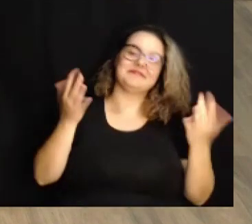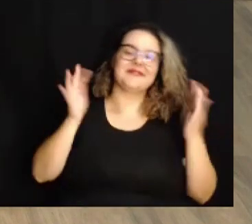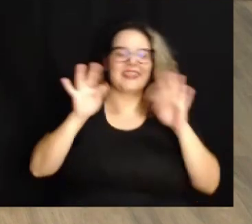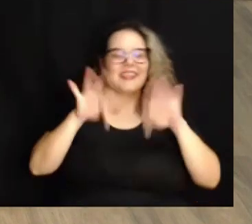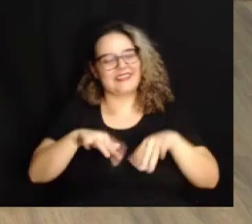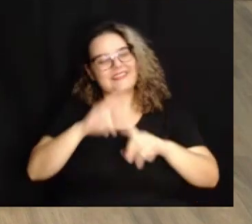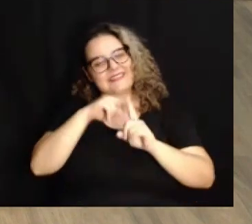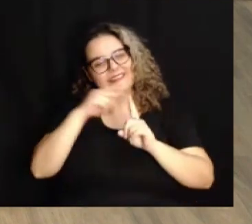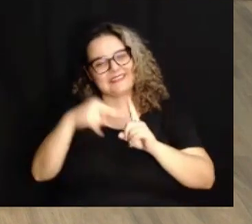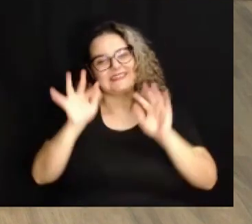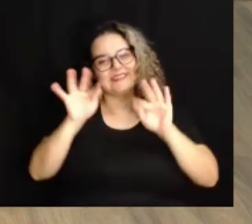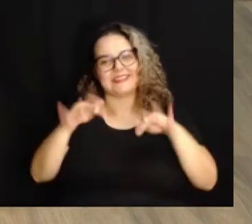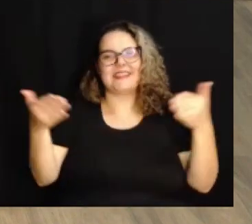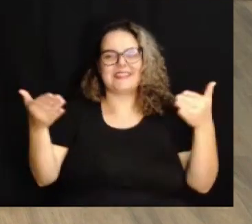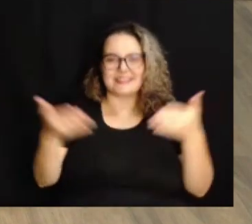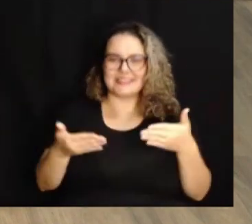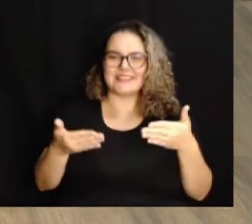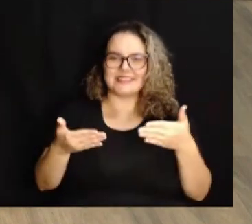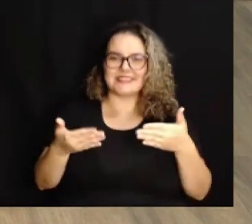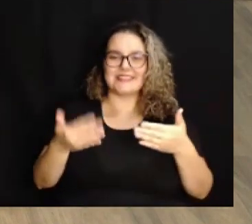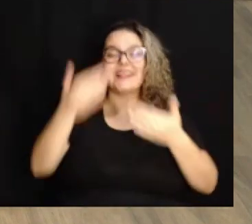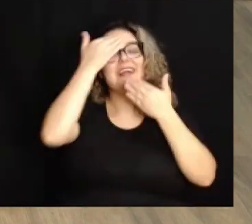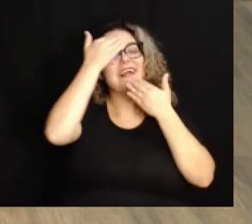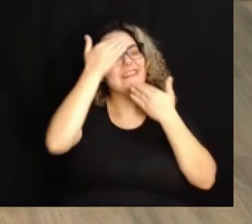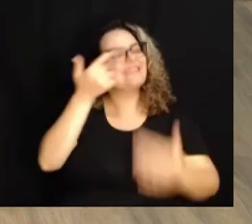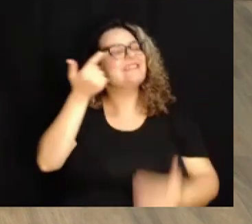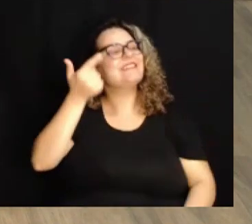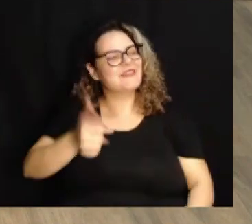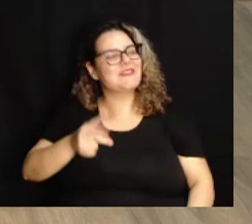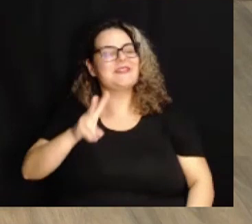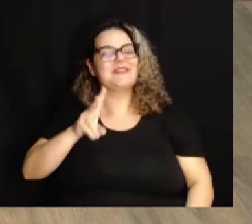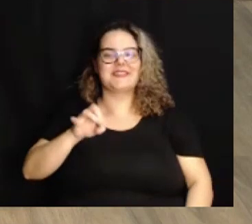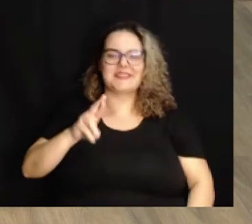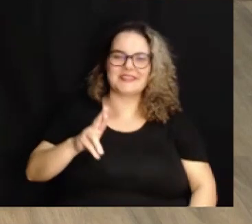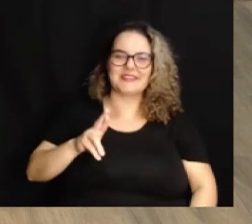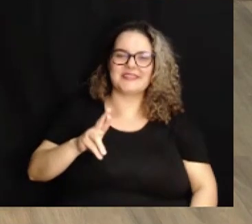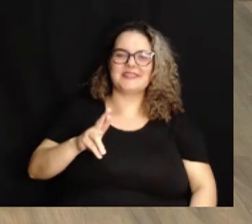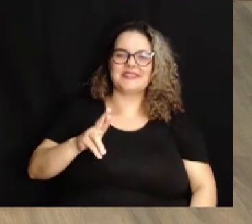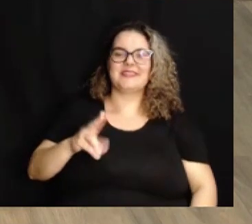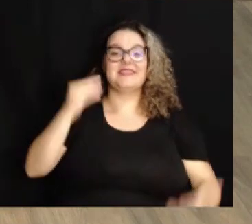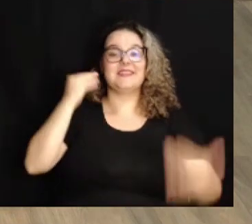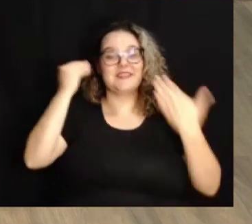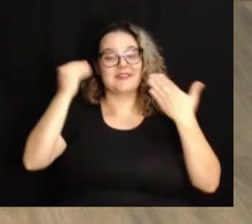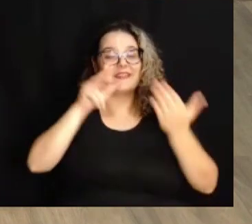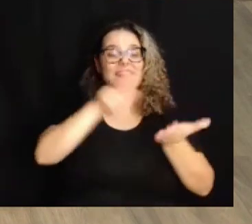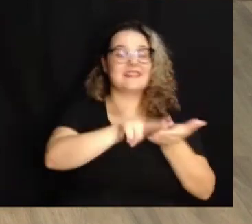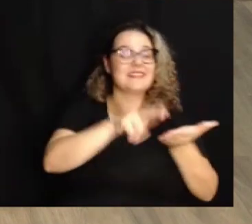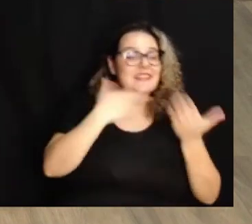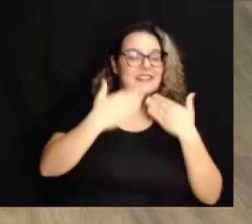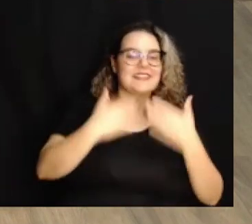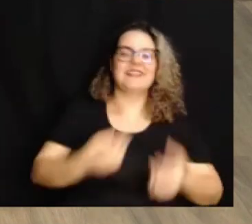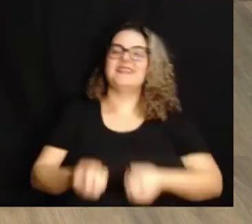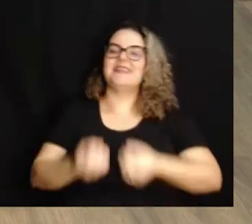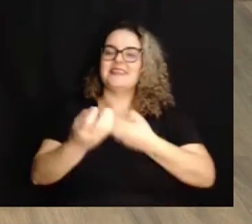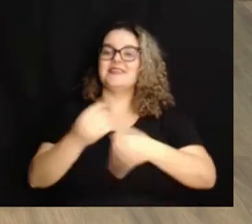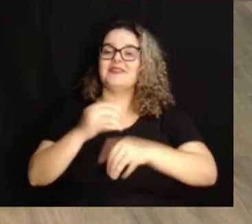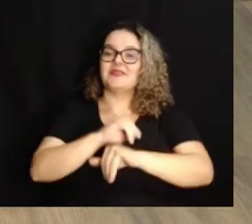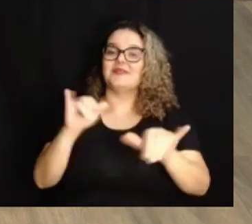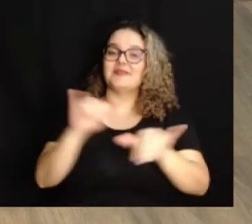de hoje, agradecendo mais uma vez Vitor, psicanalista, trazendo informações para a gente,